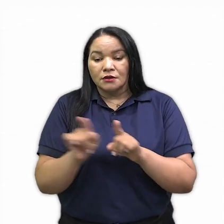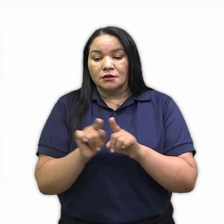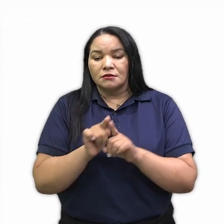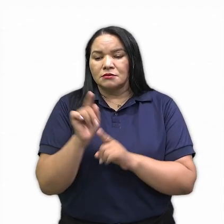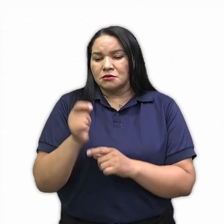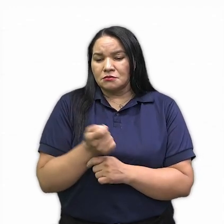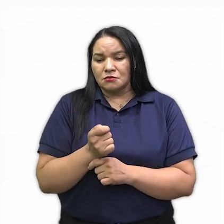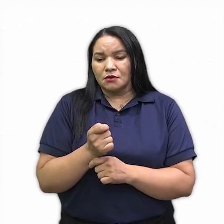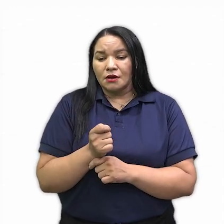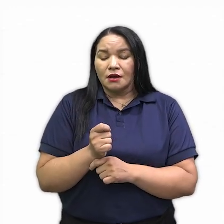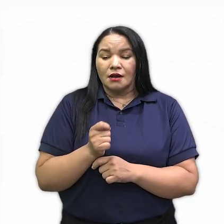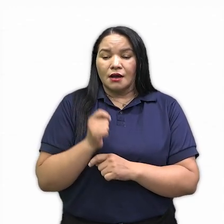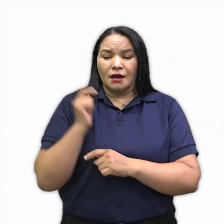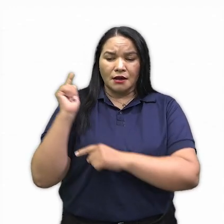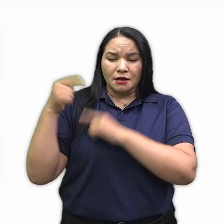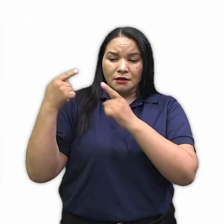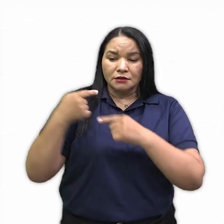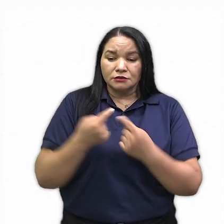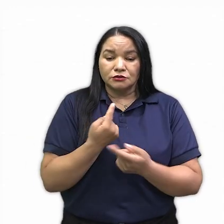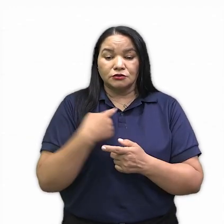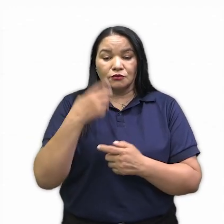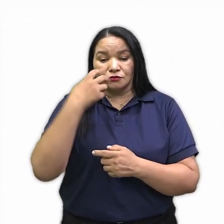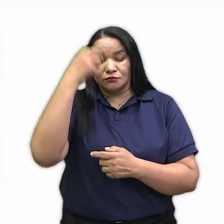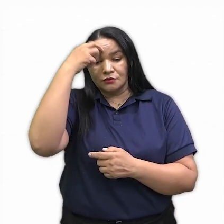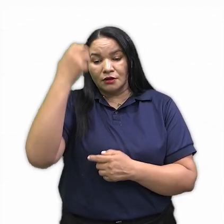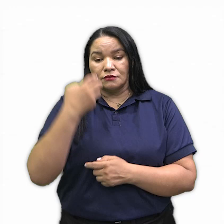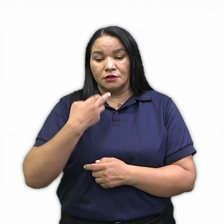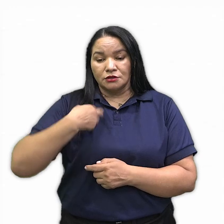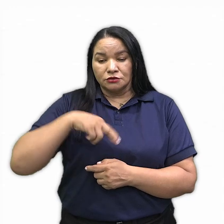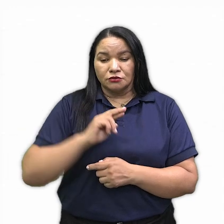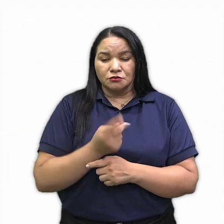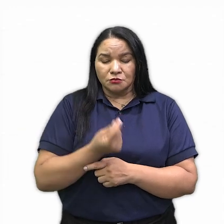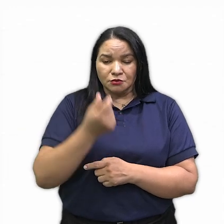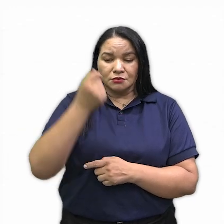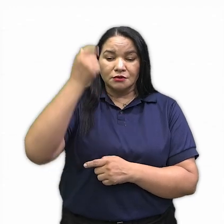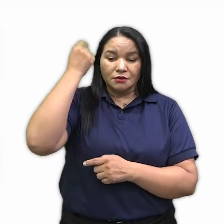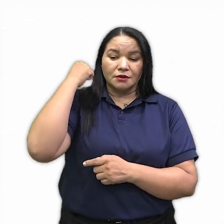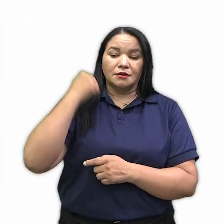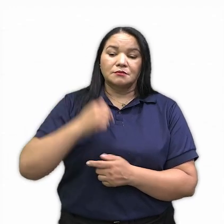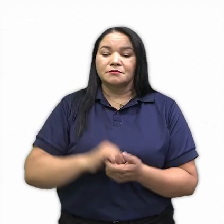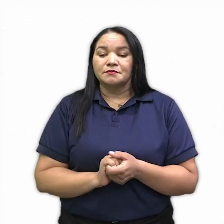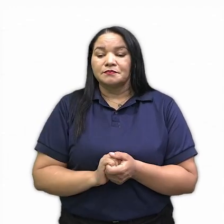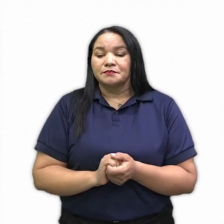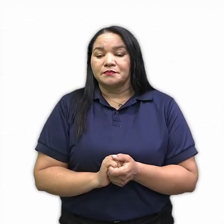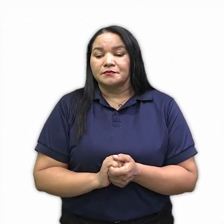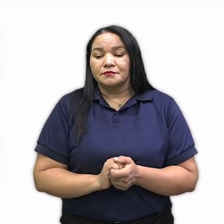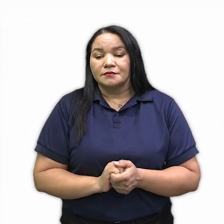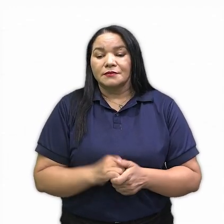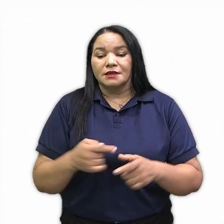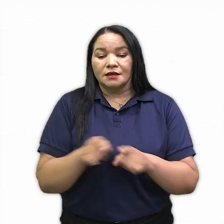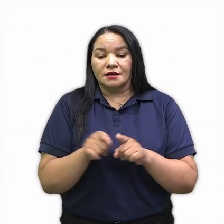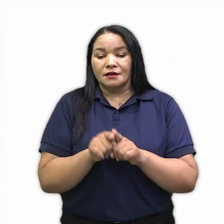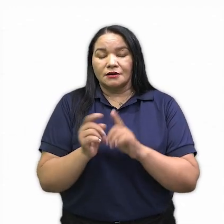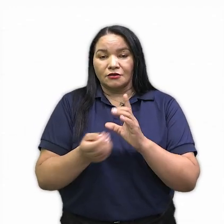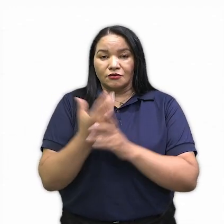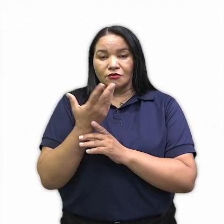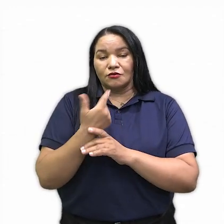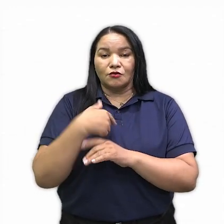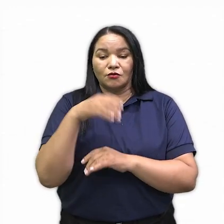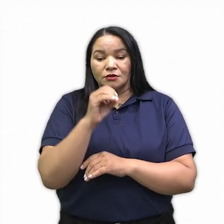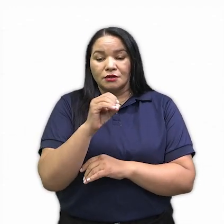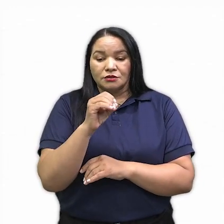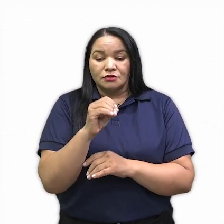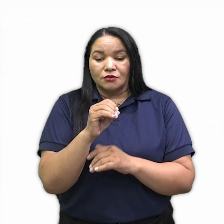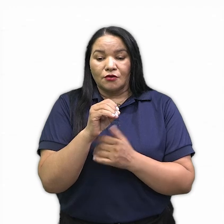complexa herança cultural e religiosa que vem lá desde os milênios, tá? Originários ali da região do